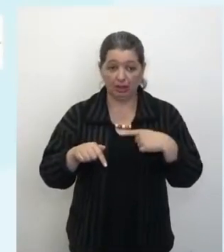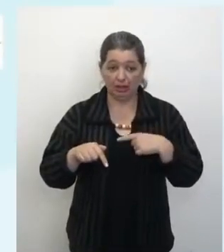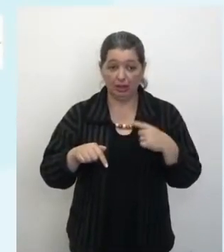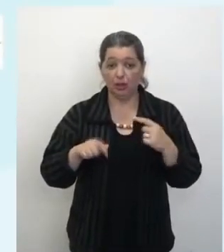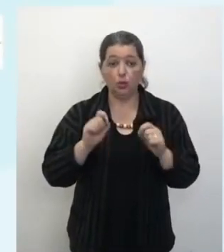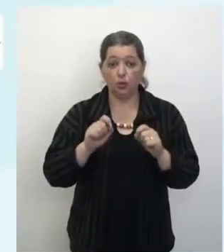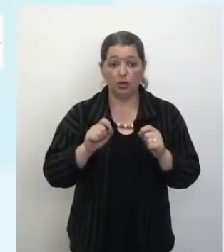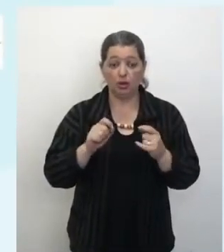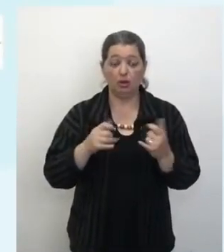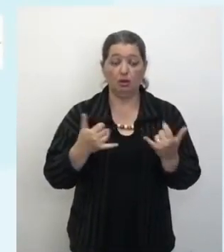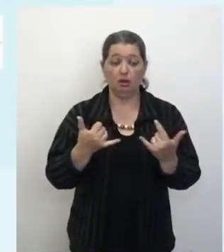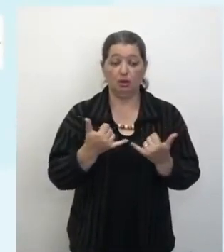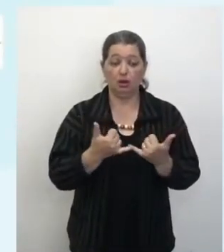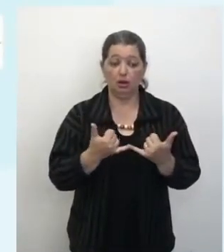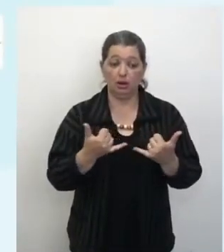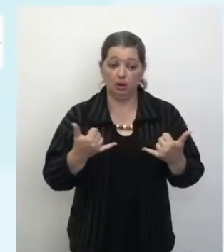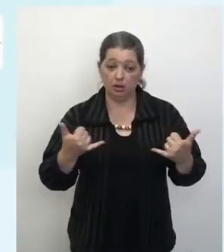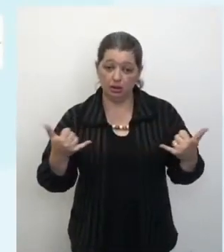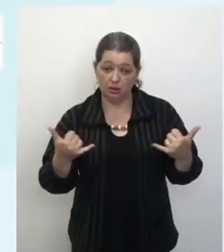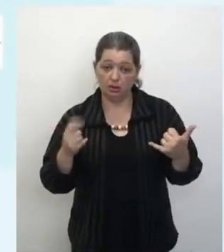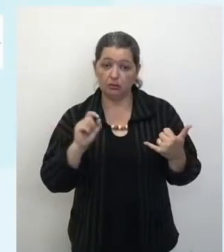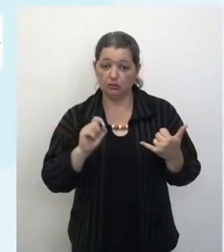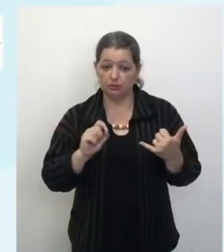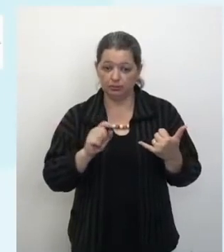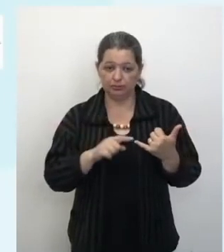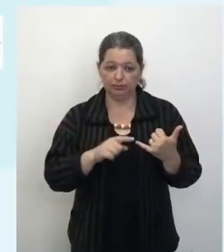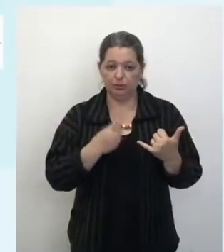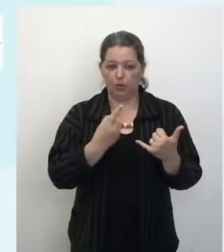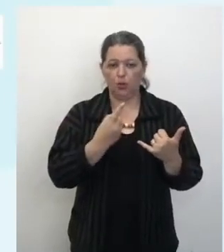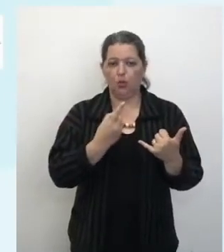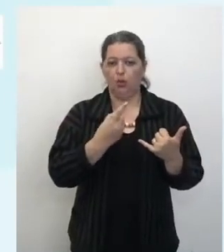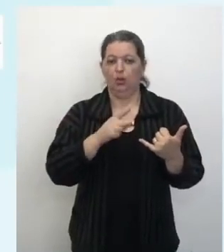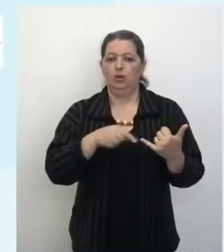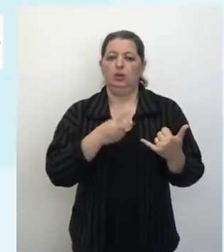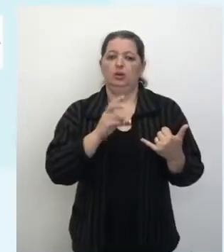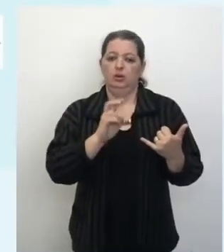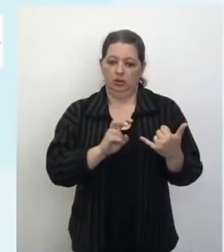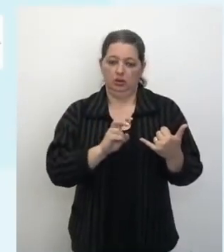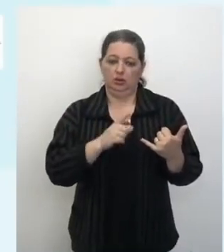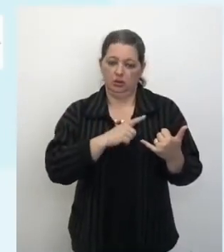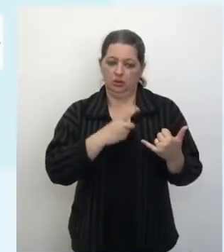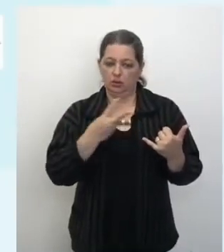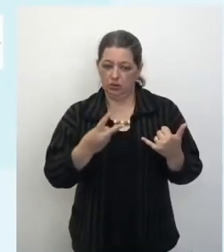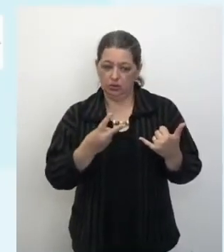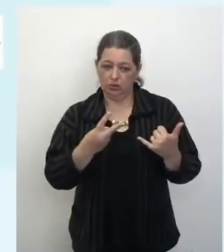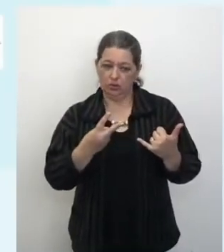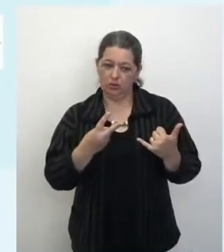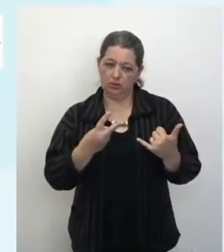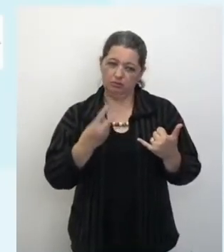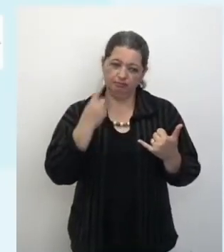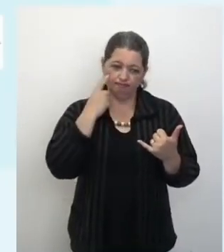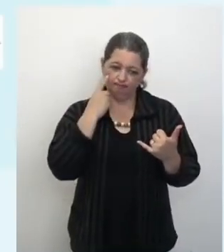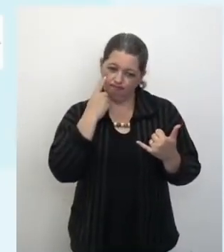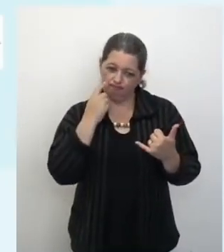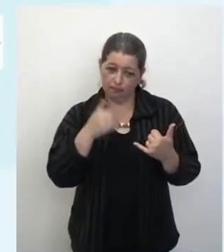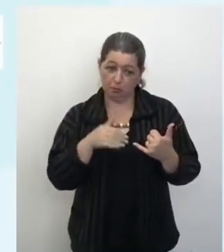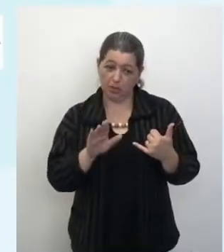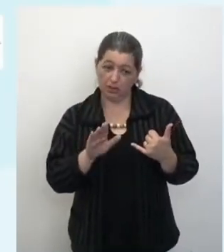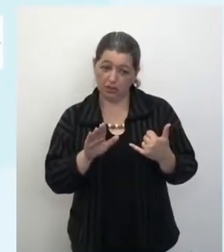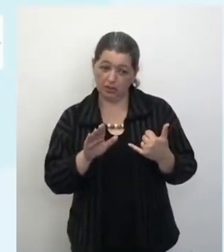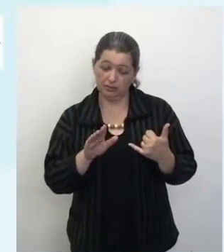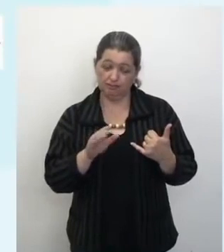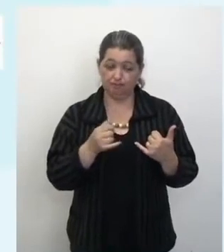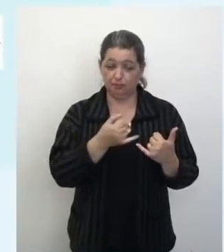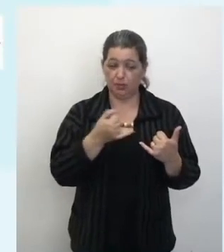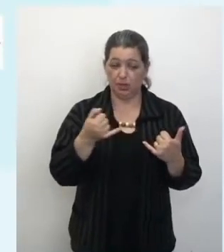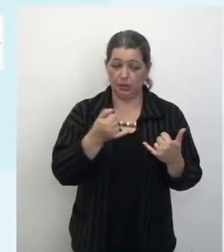reta? A gente tem 1, 1,5 e tem o 2. Bom, 1,7 ele é um pouquinho maior que 1,5 e ele é